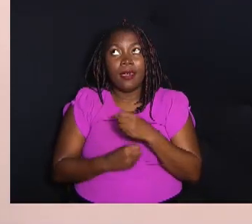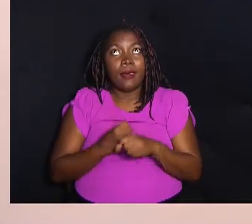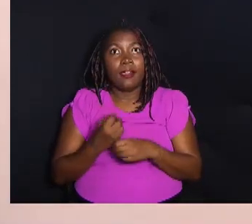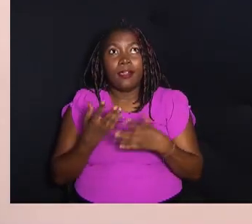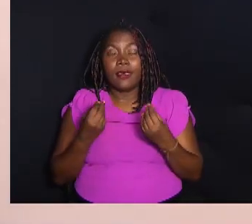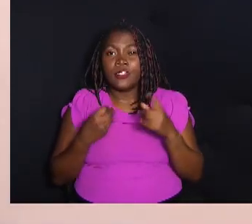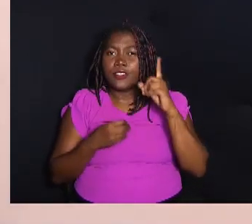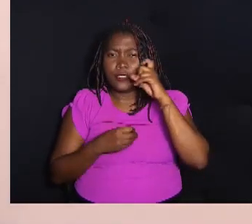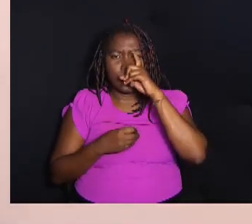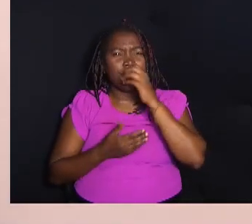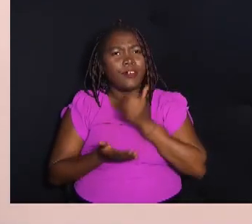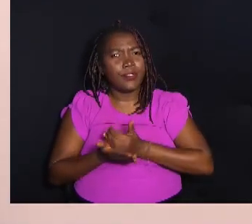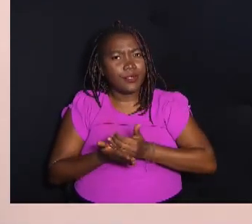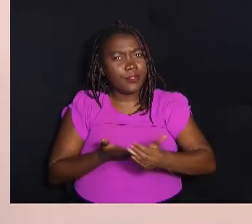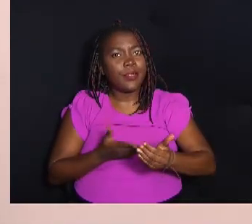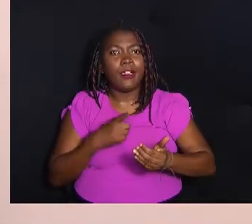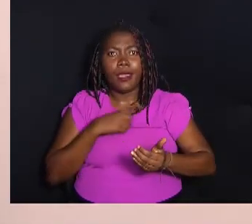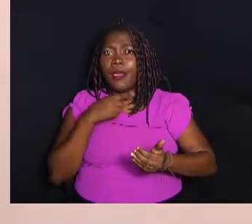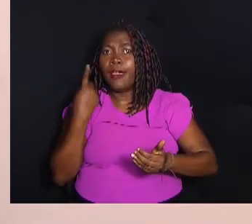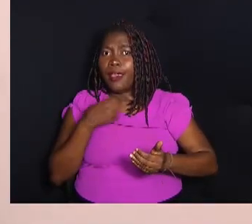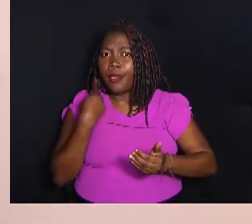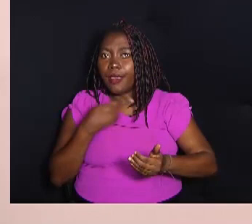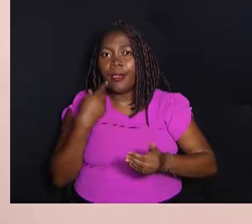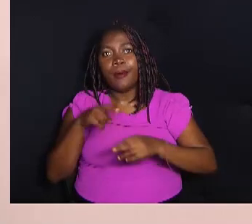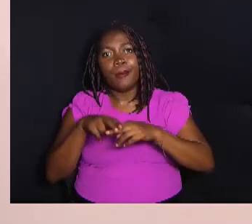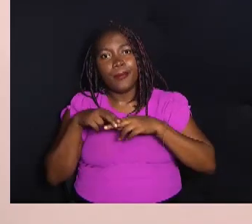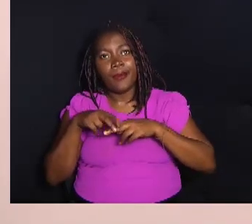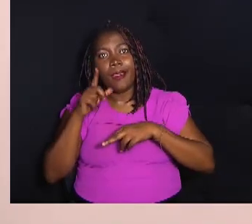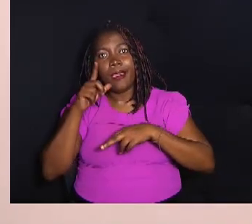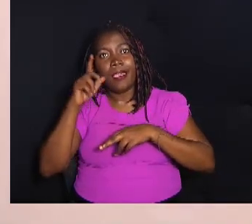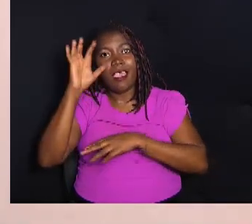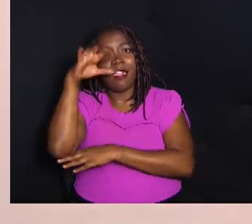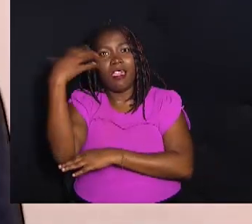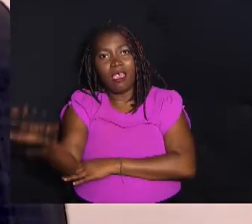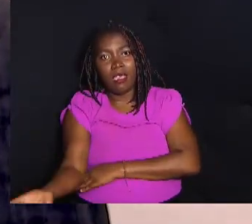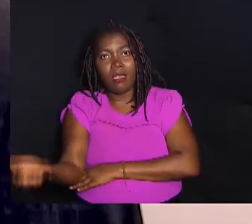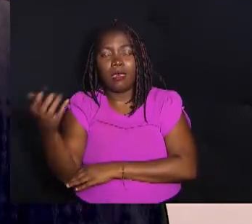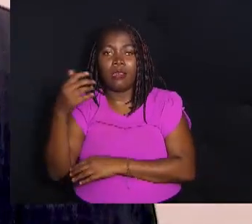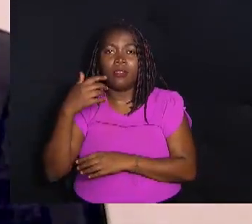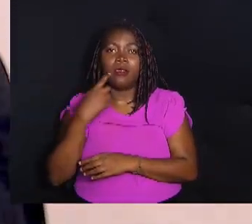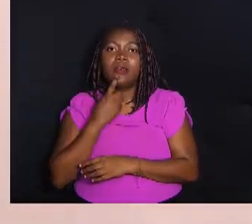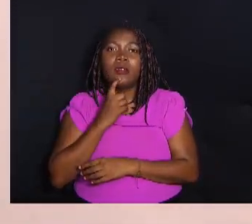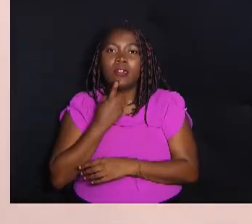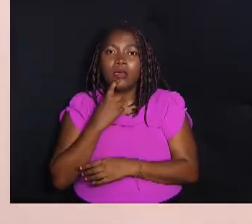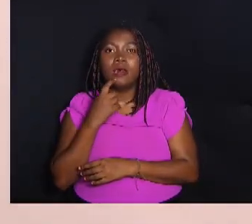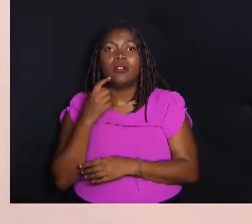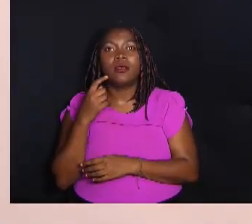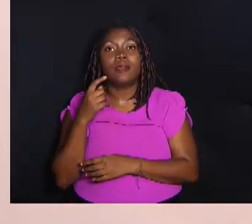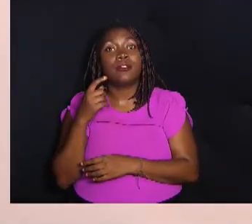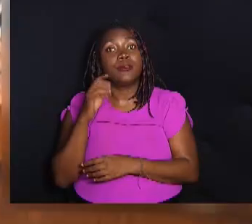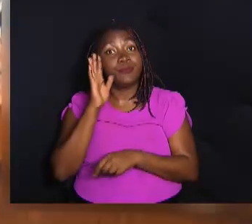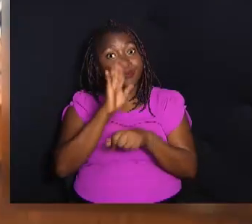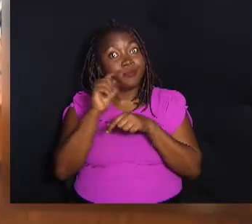bem difícil nós tivemos aquelas mortes por conta das árvores que caíram na cidade de Campinas então nós chamamos aqui nós tivemos